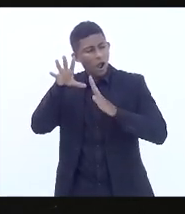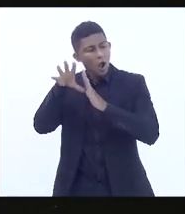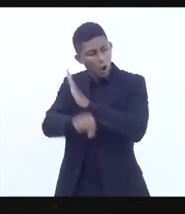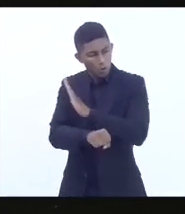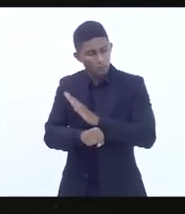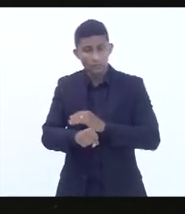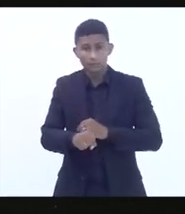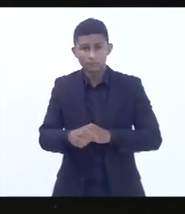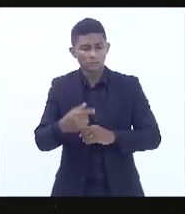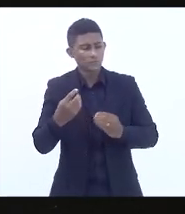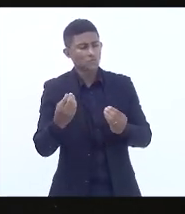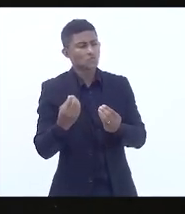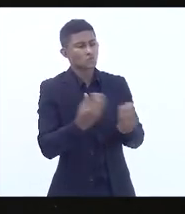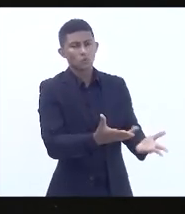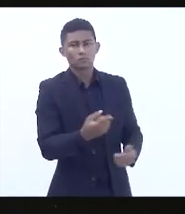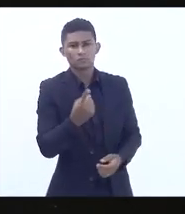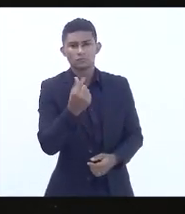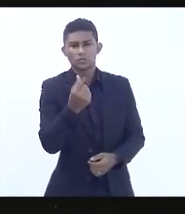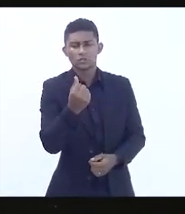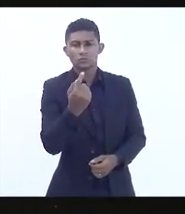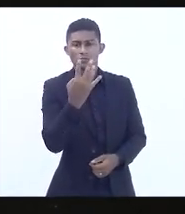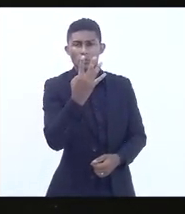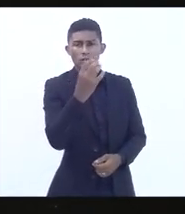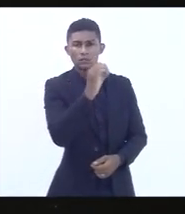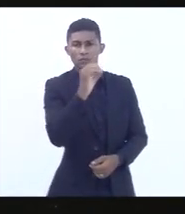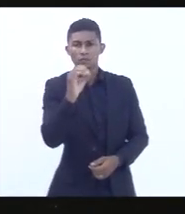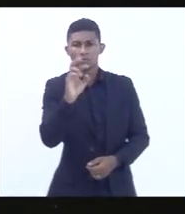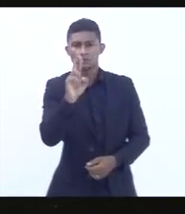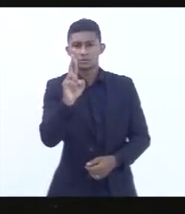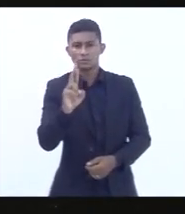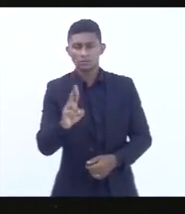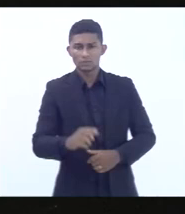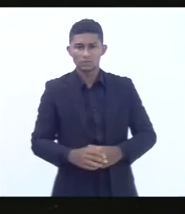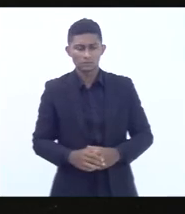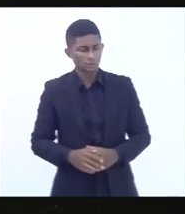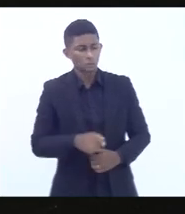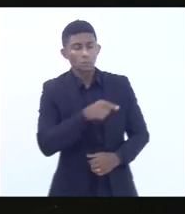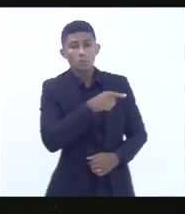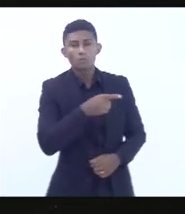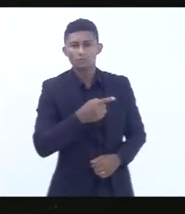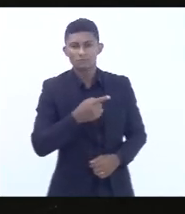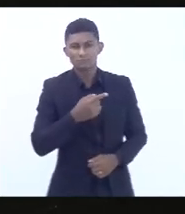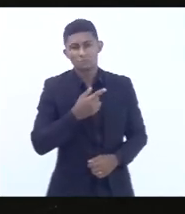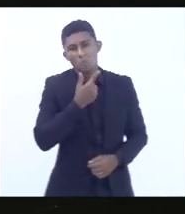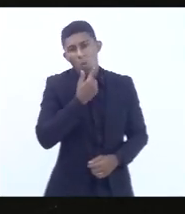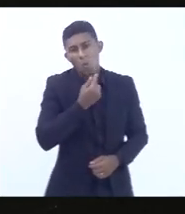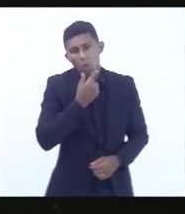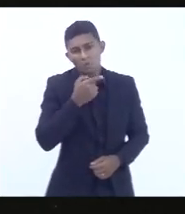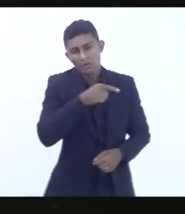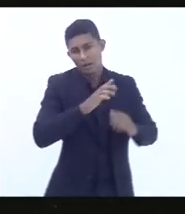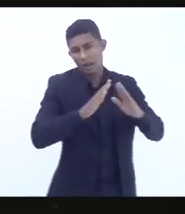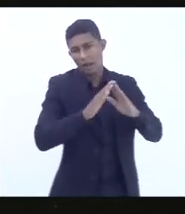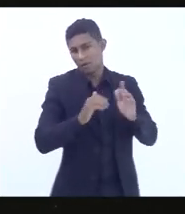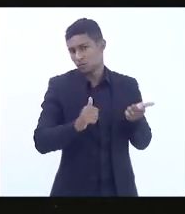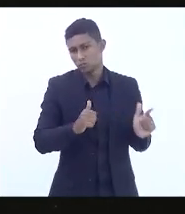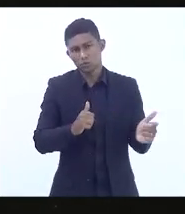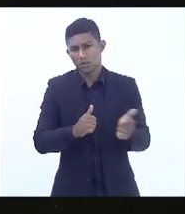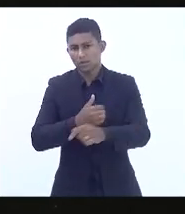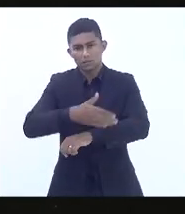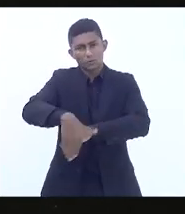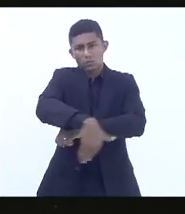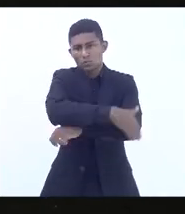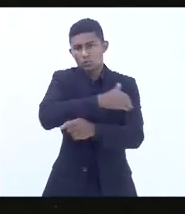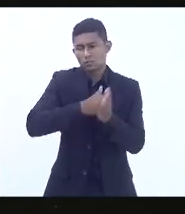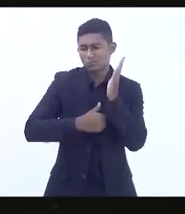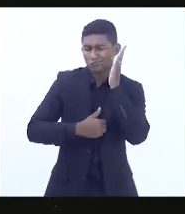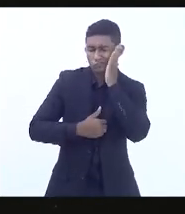oferecendo R$ 400. E o morador de rua, coitado, precisando de dinheiro, que precisa se